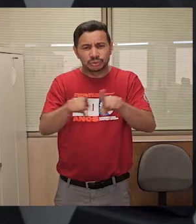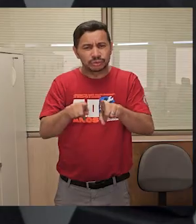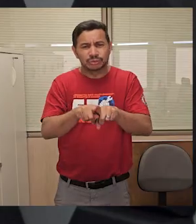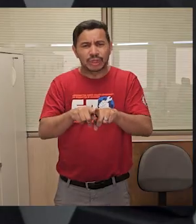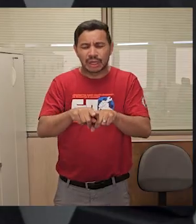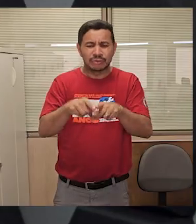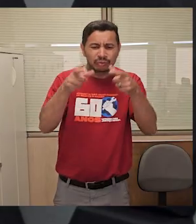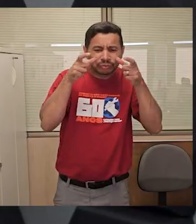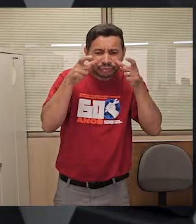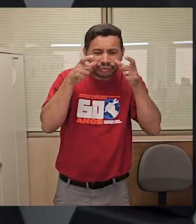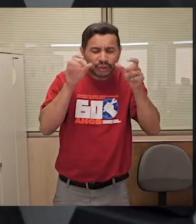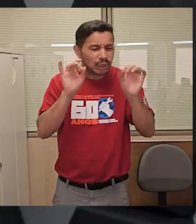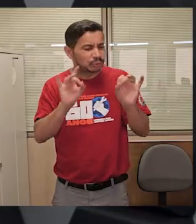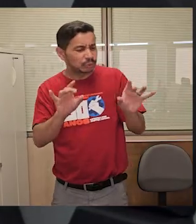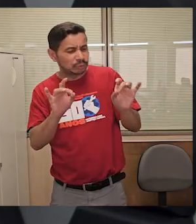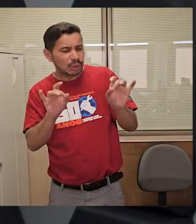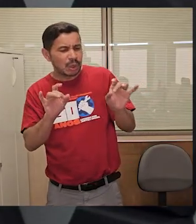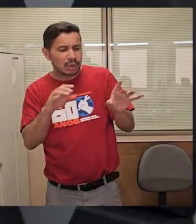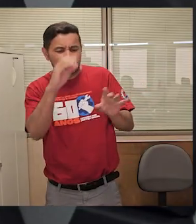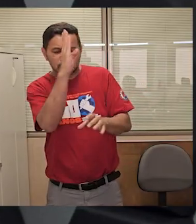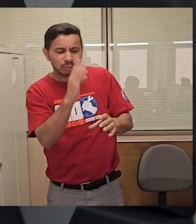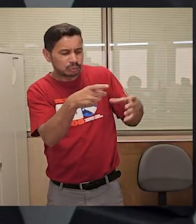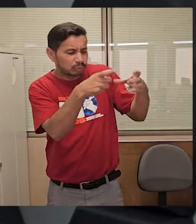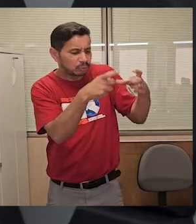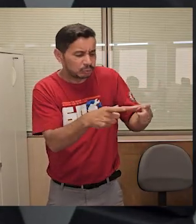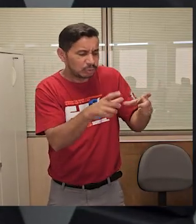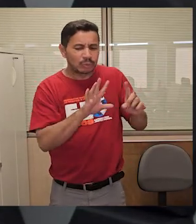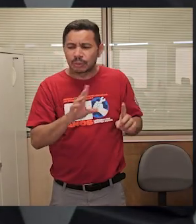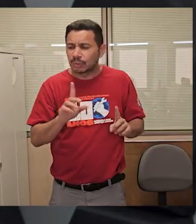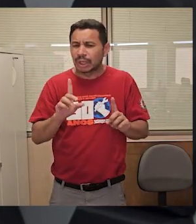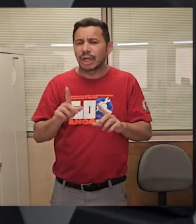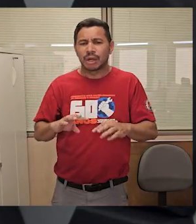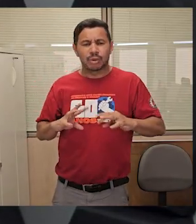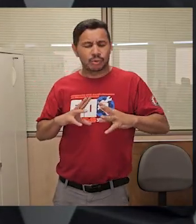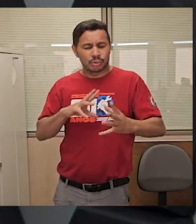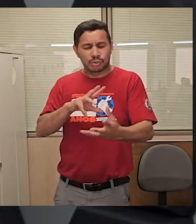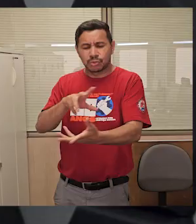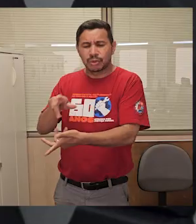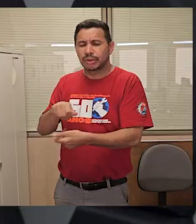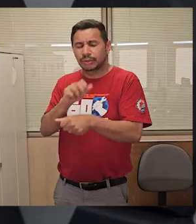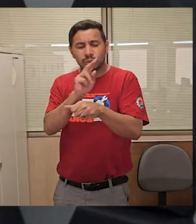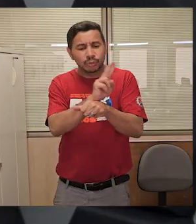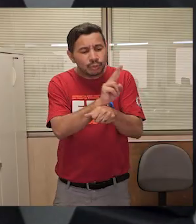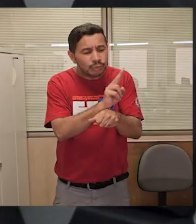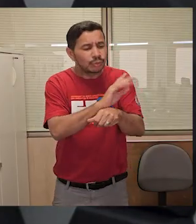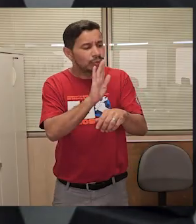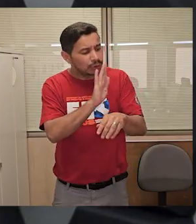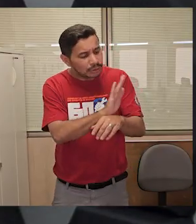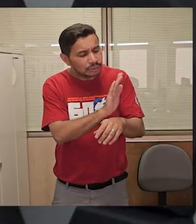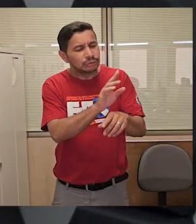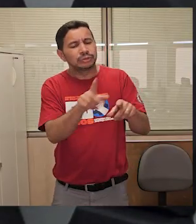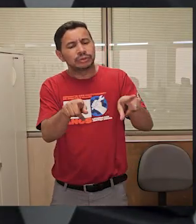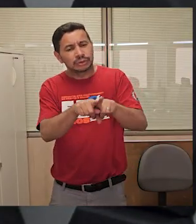para... Claro, nós precisamos pensar em como proteger, né, as